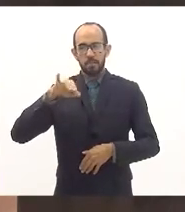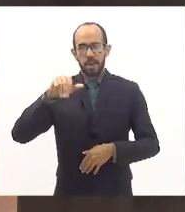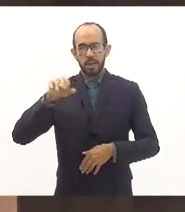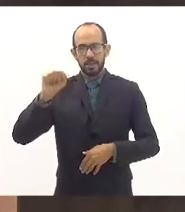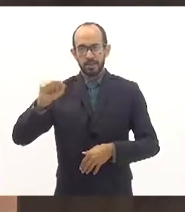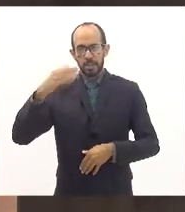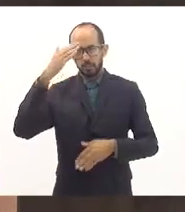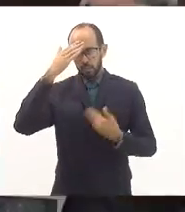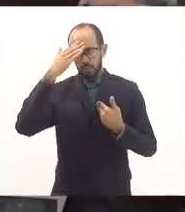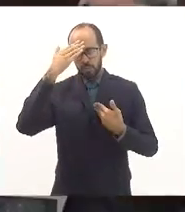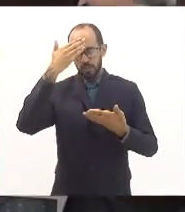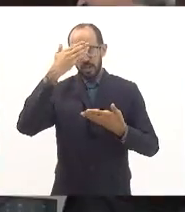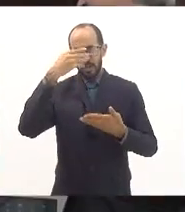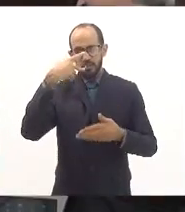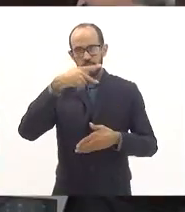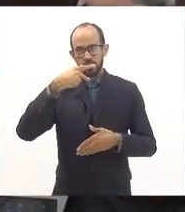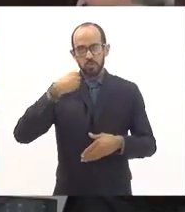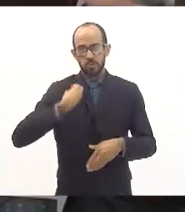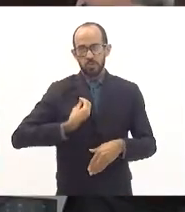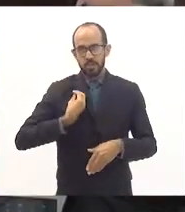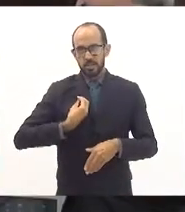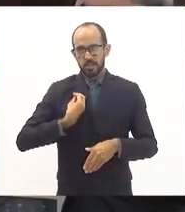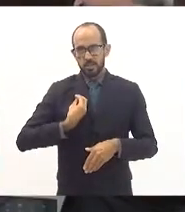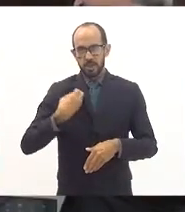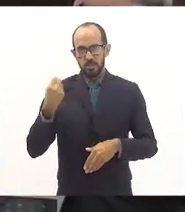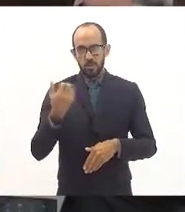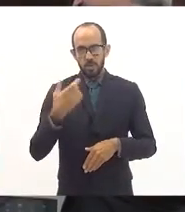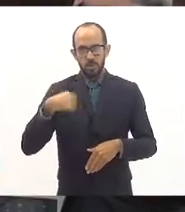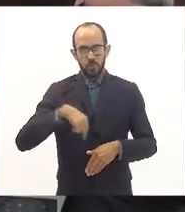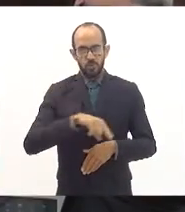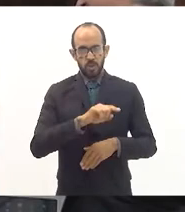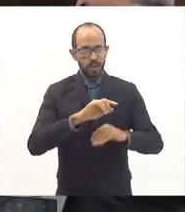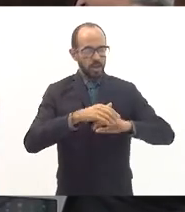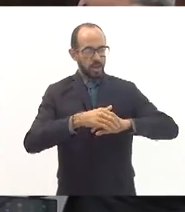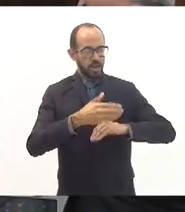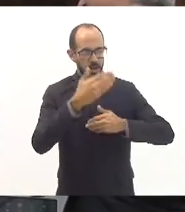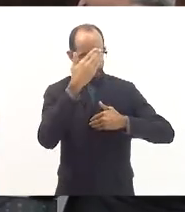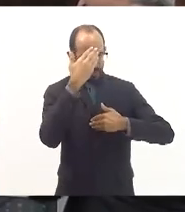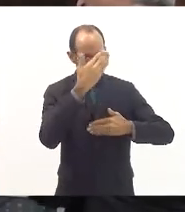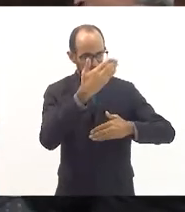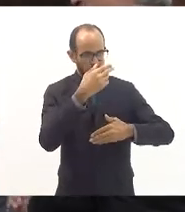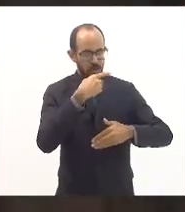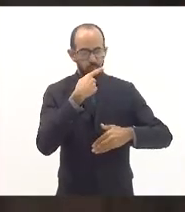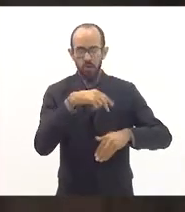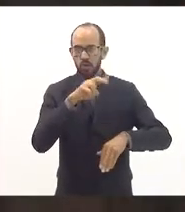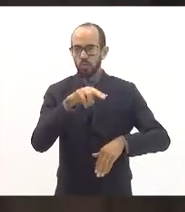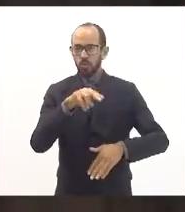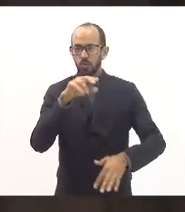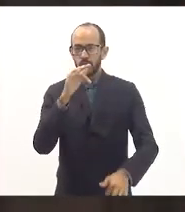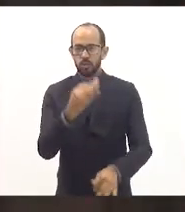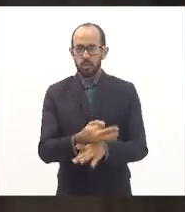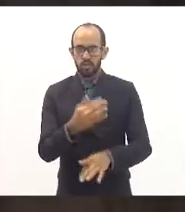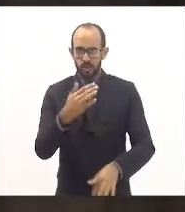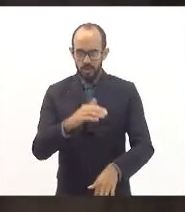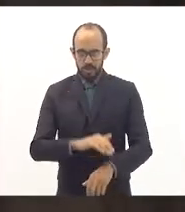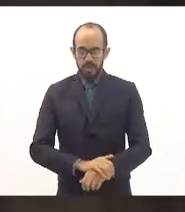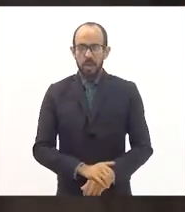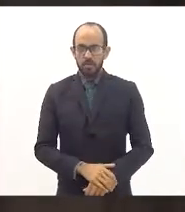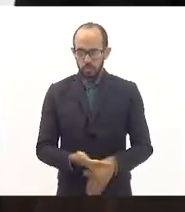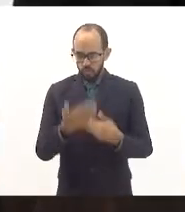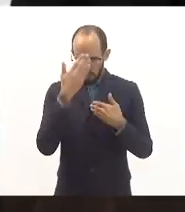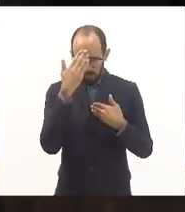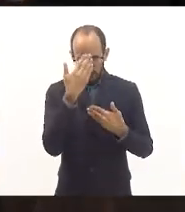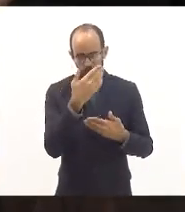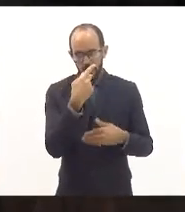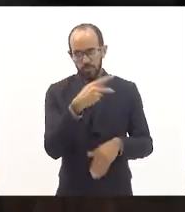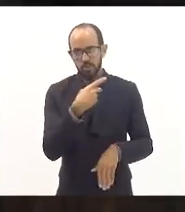sua presença. Quando eu fui agradecer, ela me disse assim: eu jamais faltaria, Marta Rocha. Então, muito obrigada pela